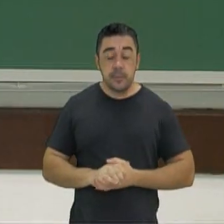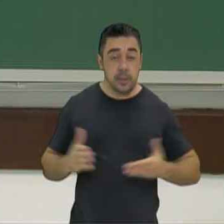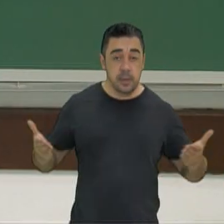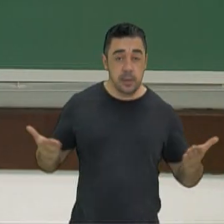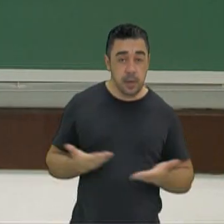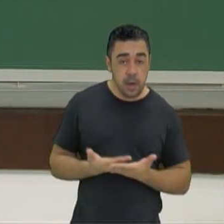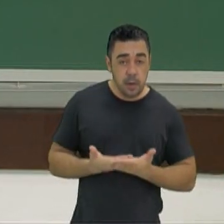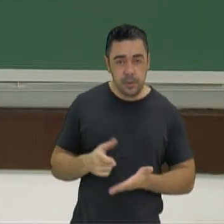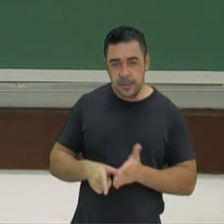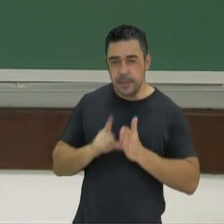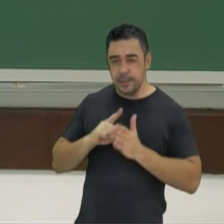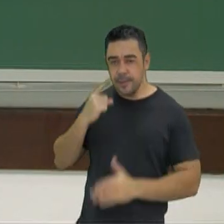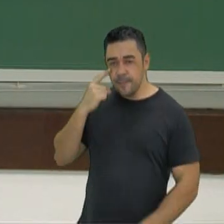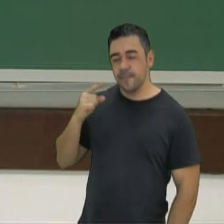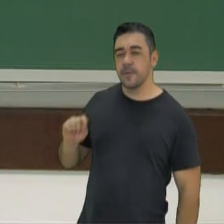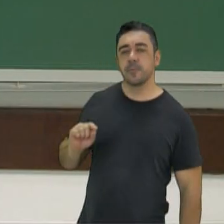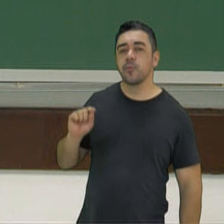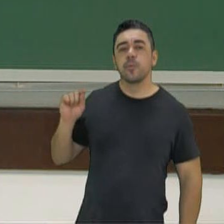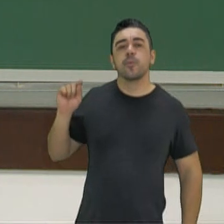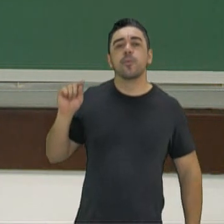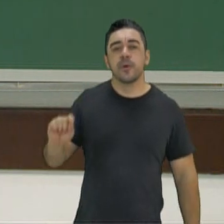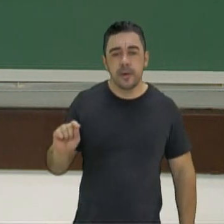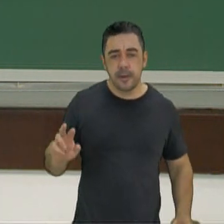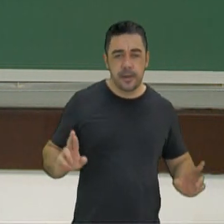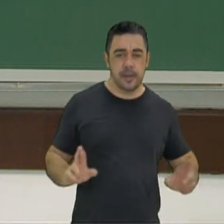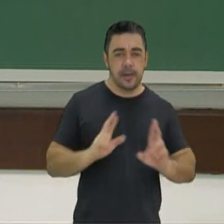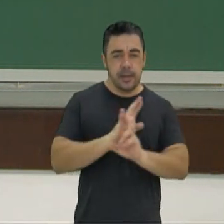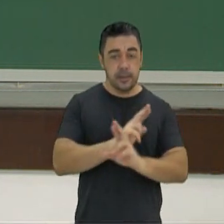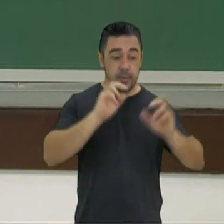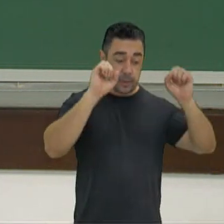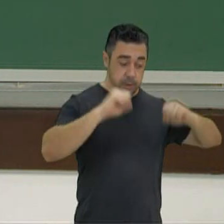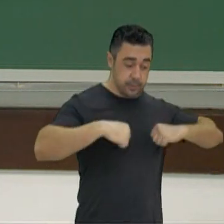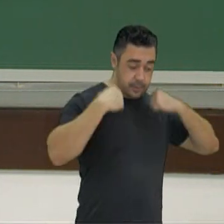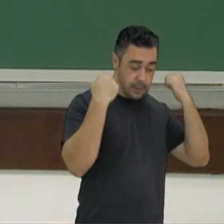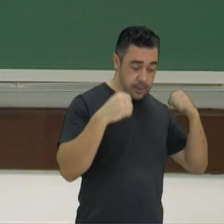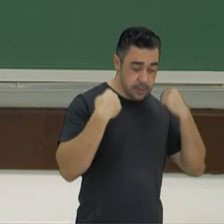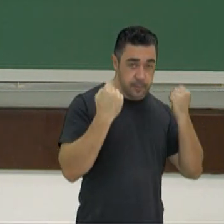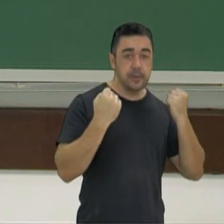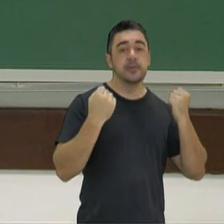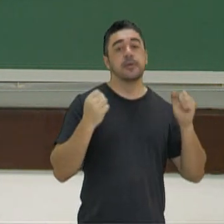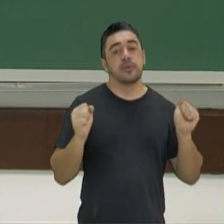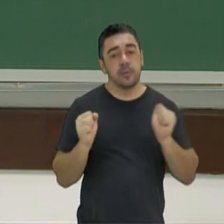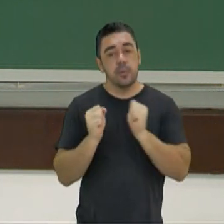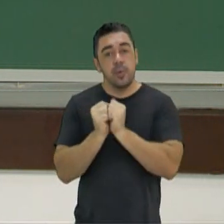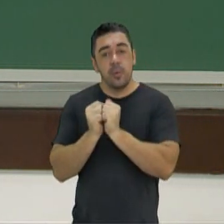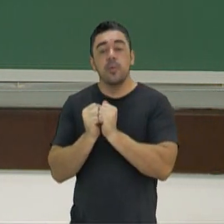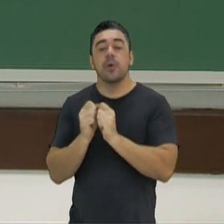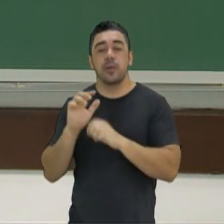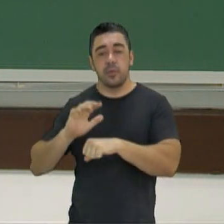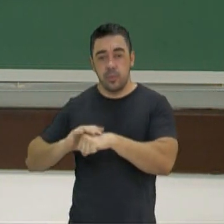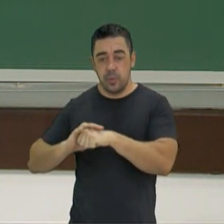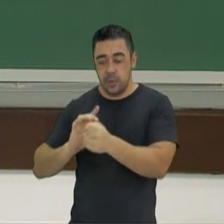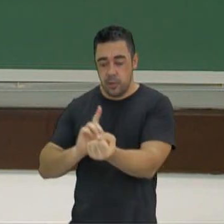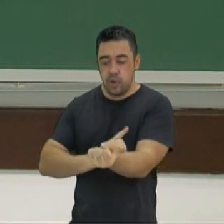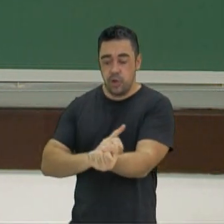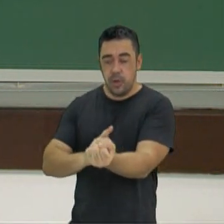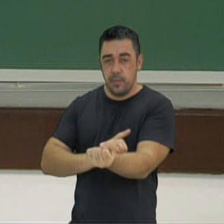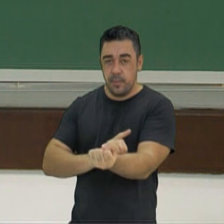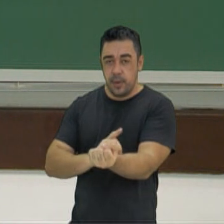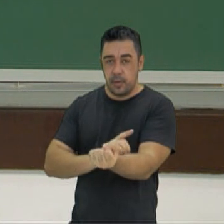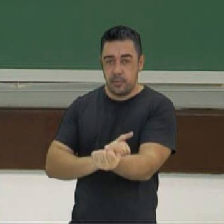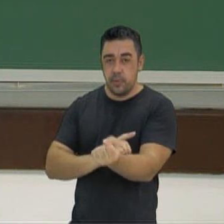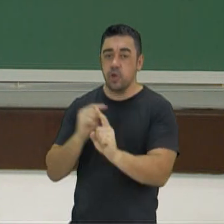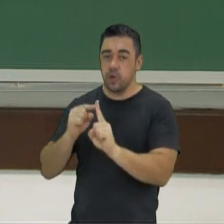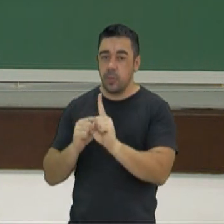aula anterior, nós abordamos a relação entre o exercício físico e a diabetes. Diabetes tipo 1 e diabetes tipo 2.